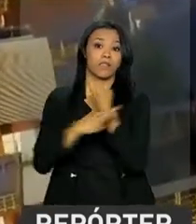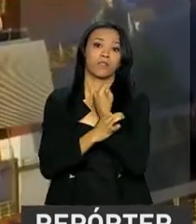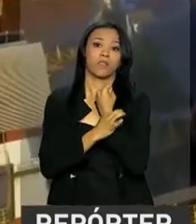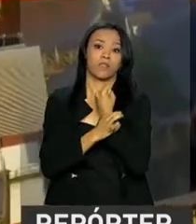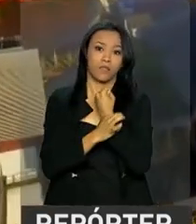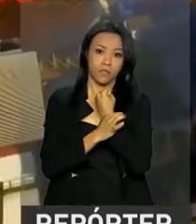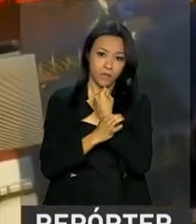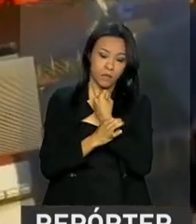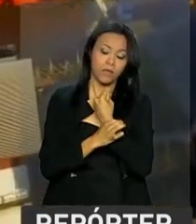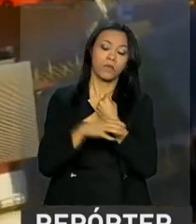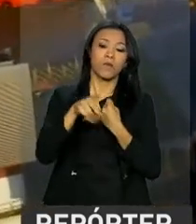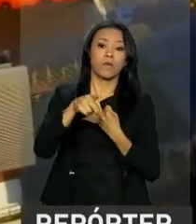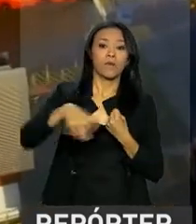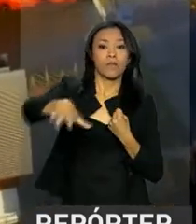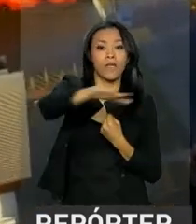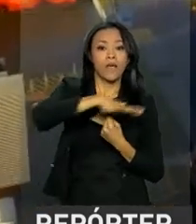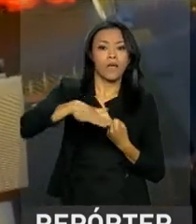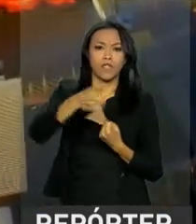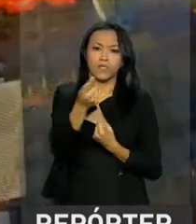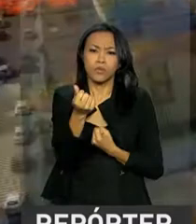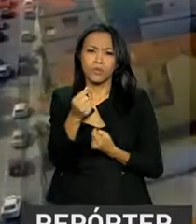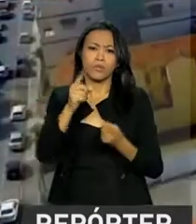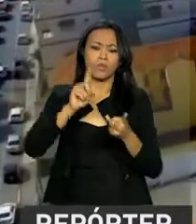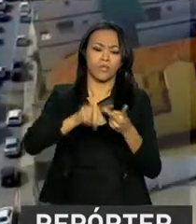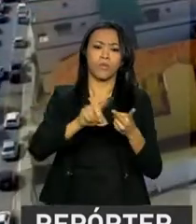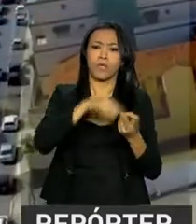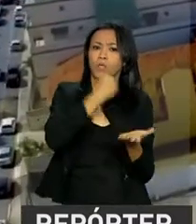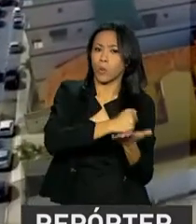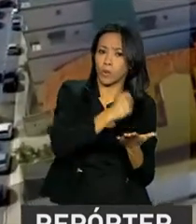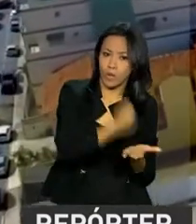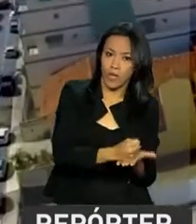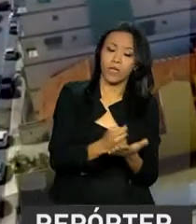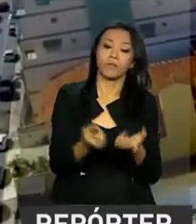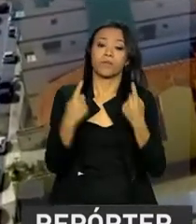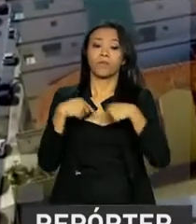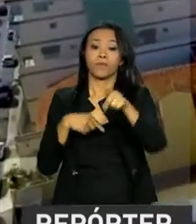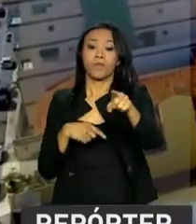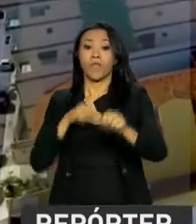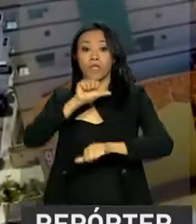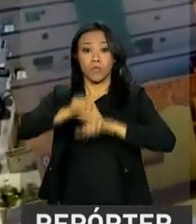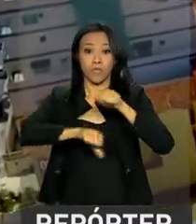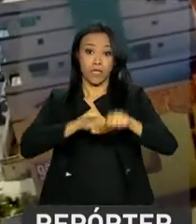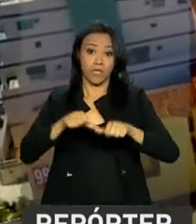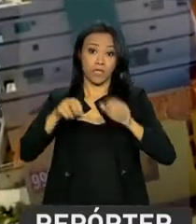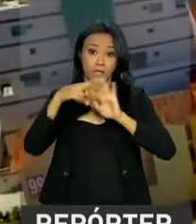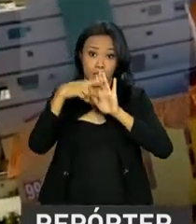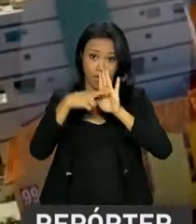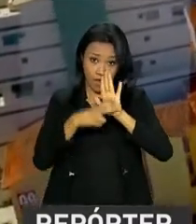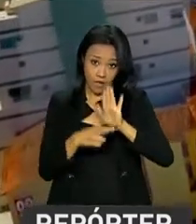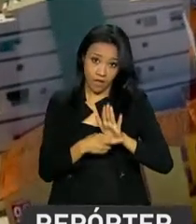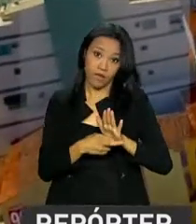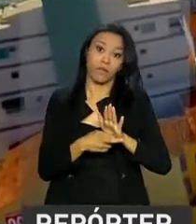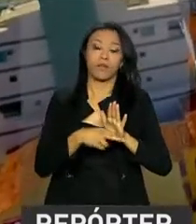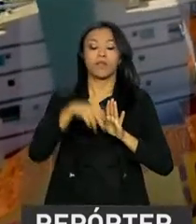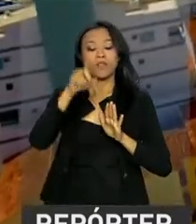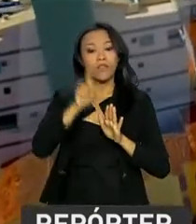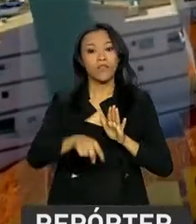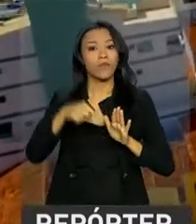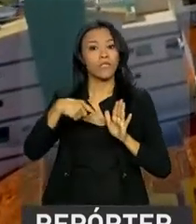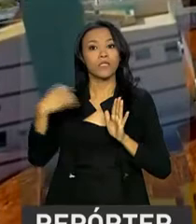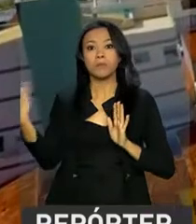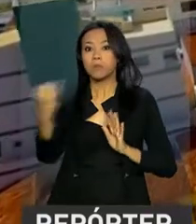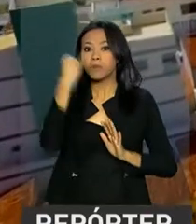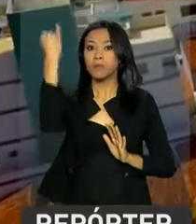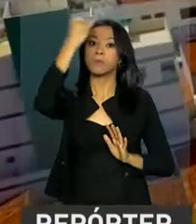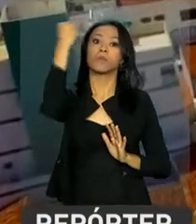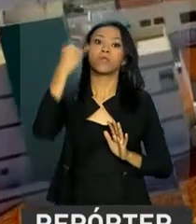segurança financeira, segurança jurídica. A mudança nas regras de conteúdo local também é apontada como decisiva para a